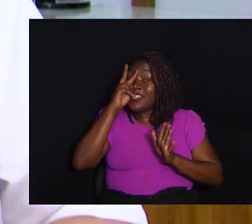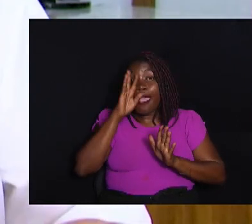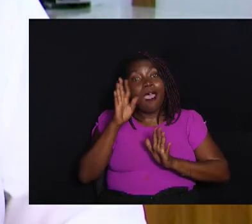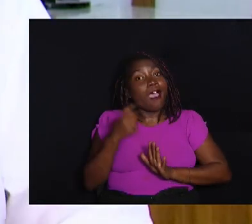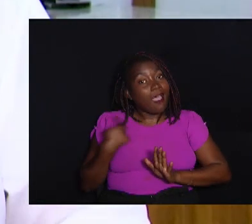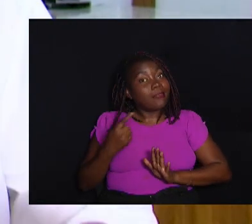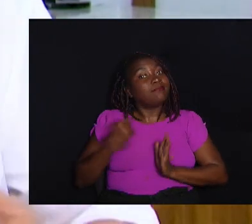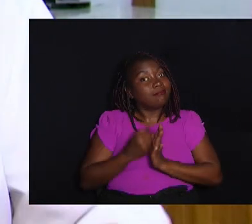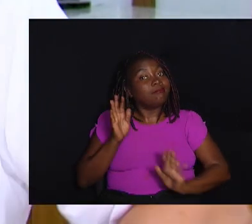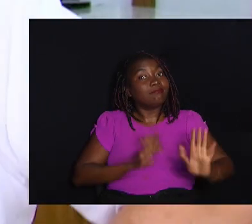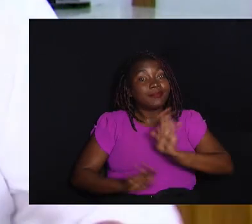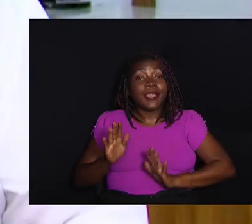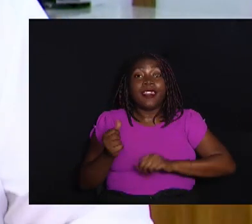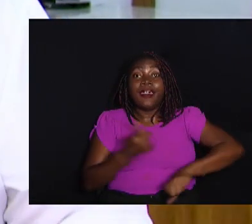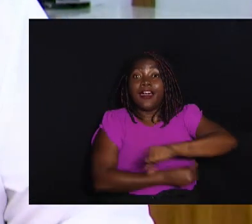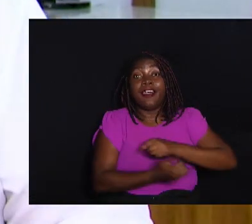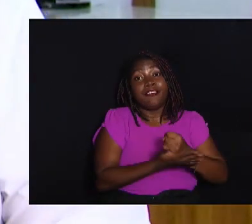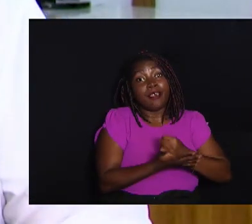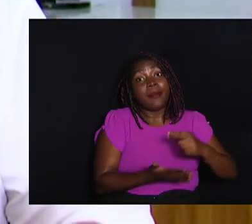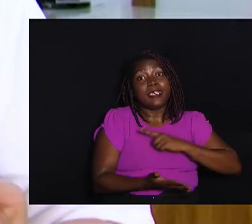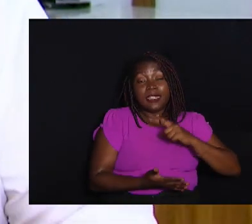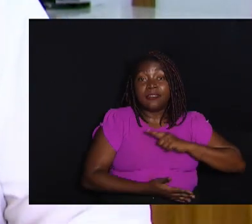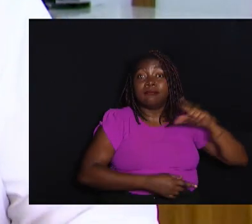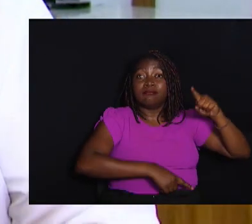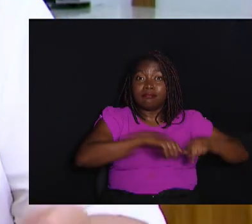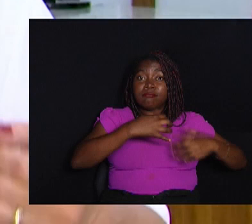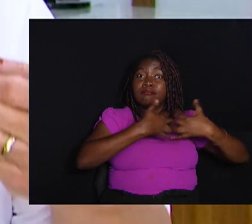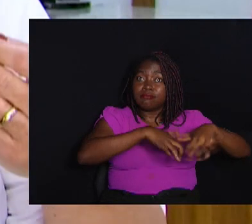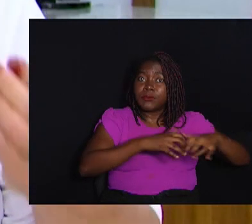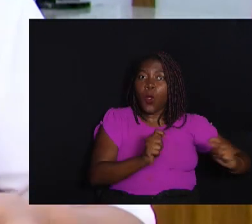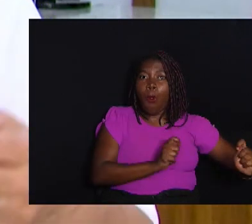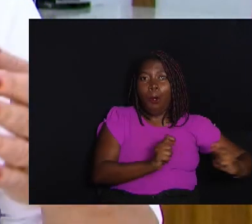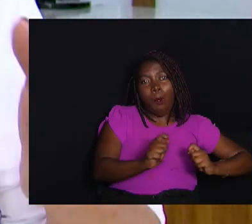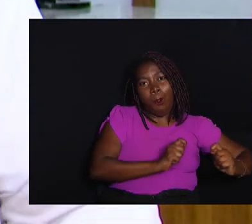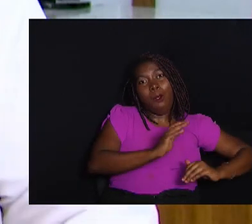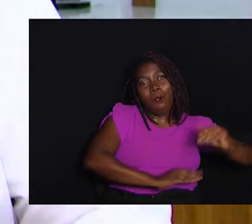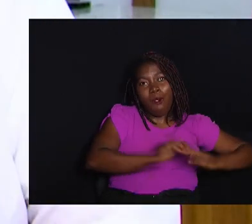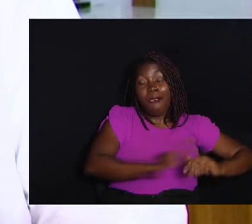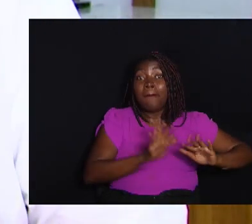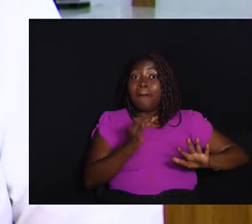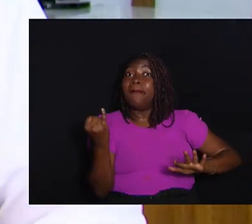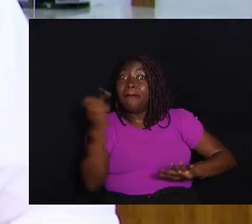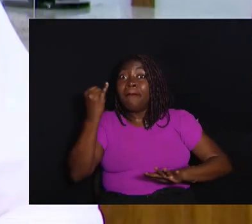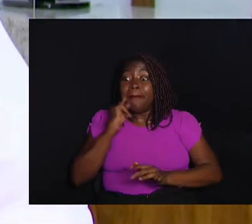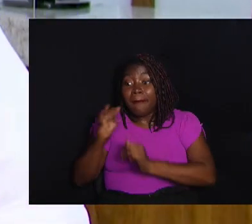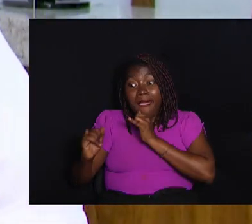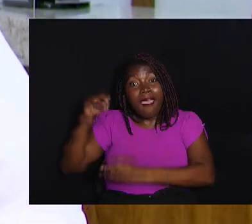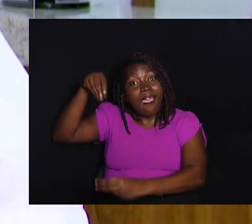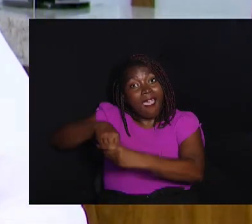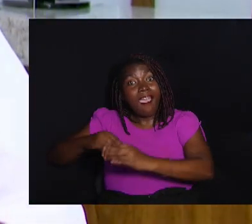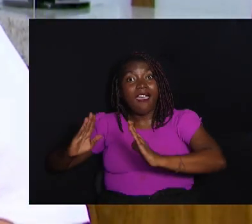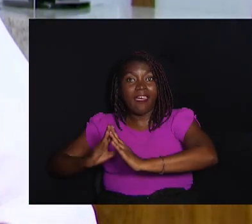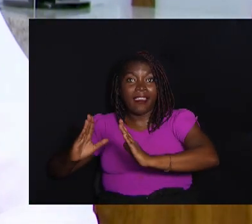cuidado. Na farmácia, a gente tem aparelhos para controlar, mas eu acho importante da gente falar para as pessoas em casa.